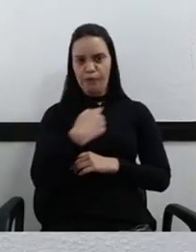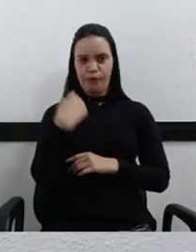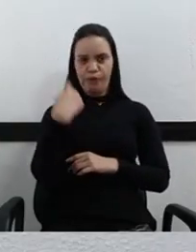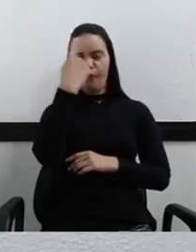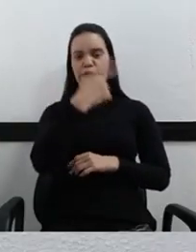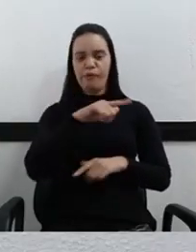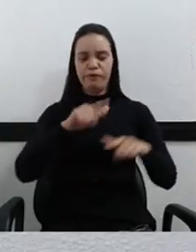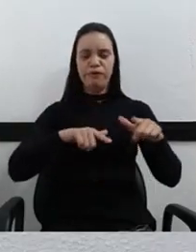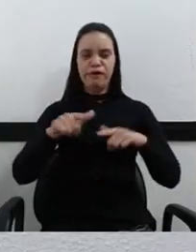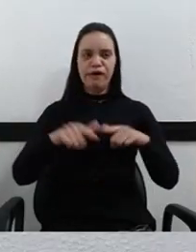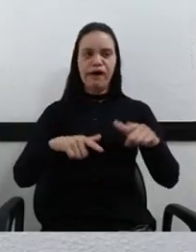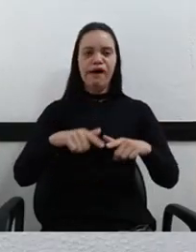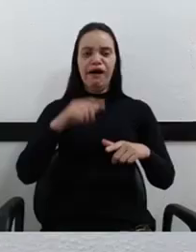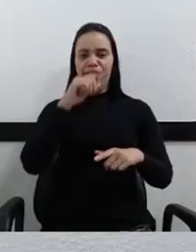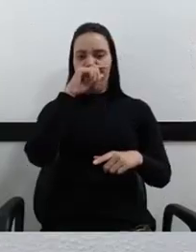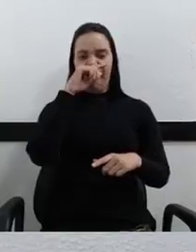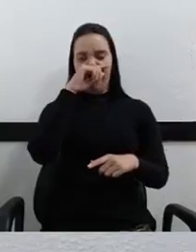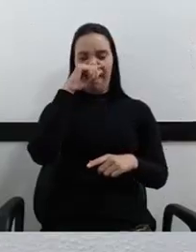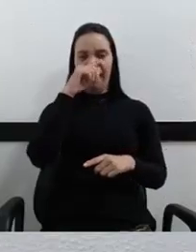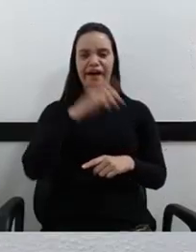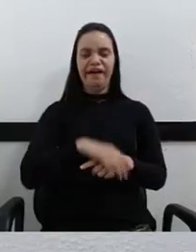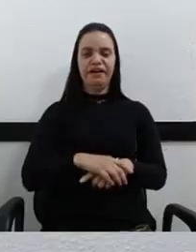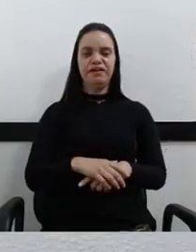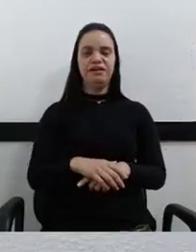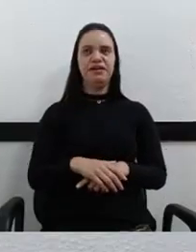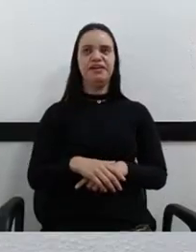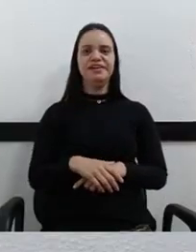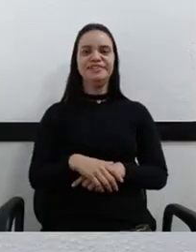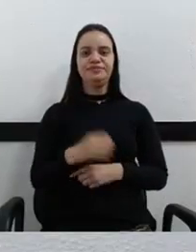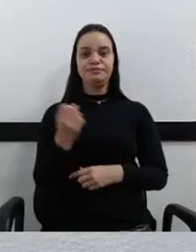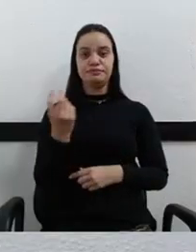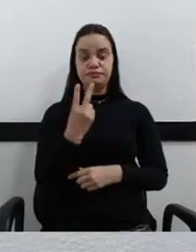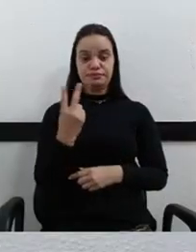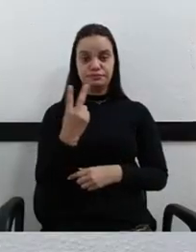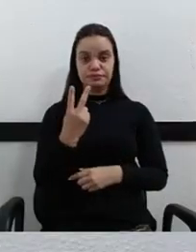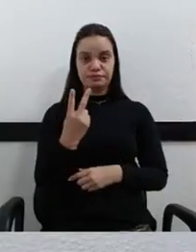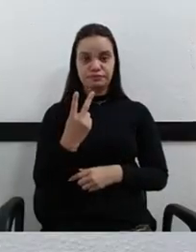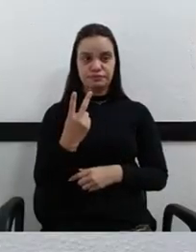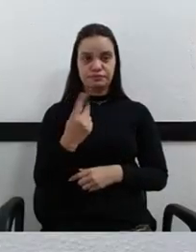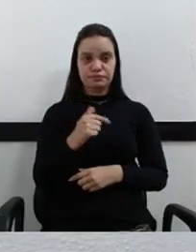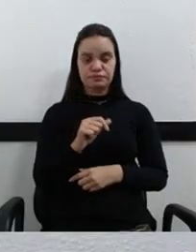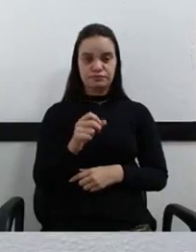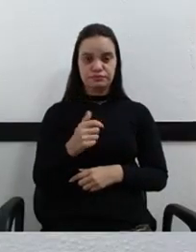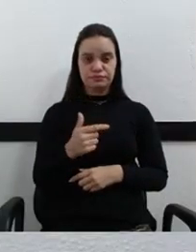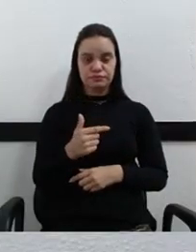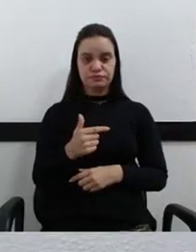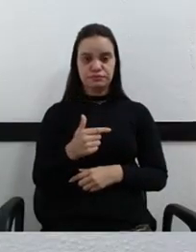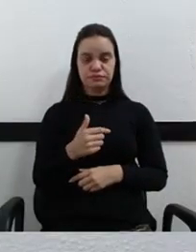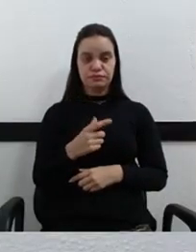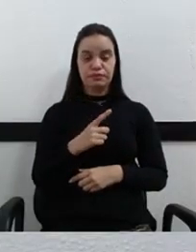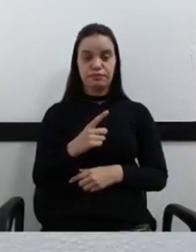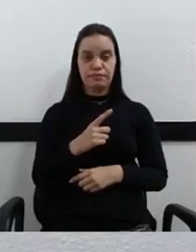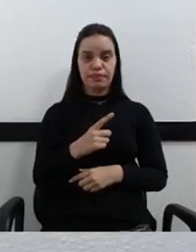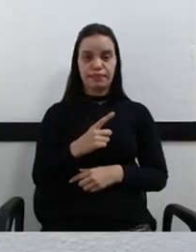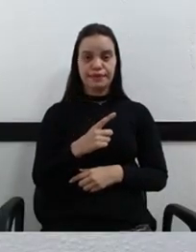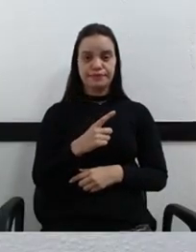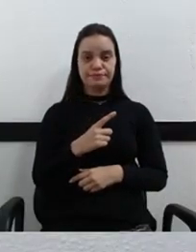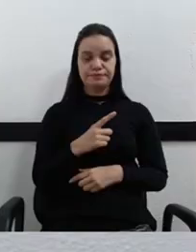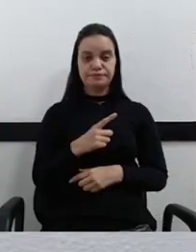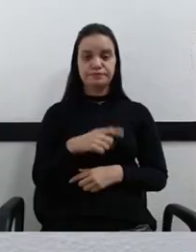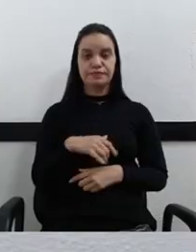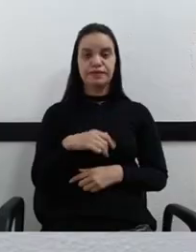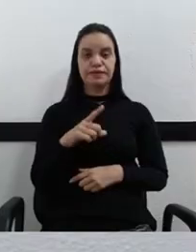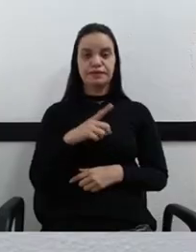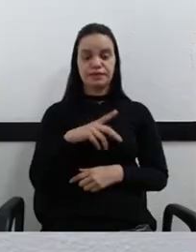gente já tem proibição, já teria um impeditivo aí. Segundo, mesmo para quem não tem plantão, nós temos,